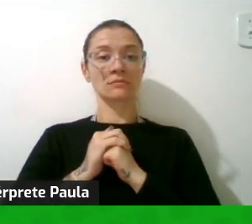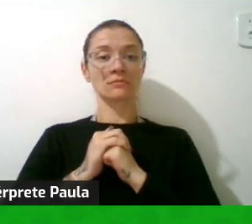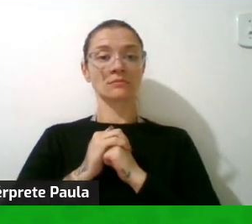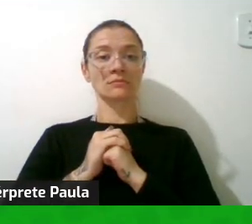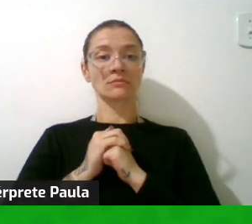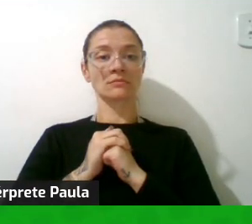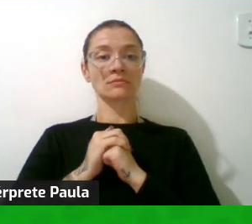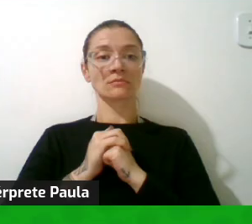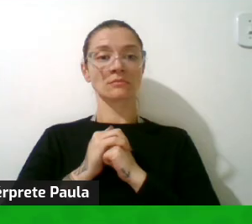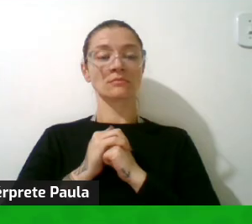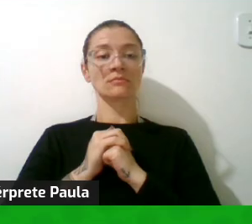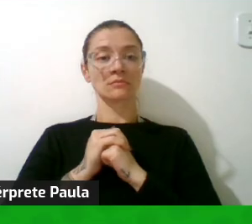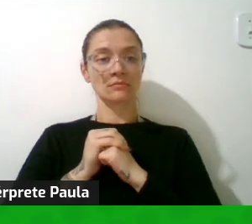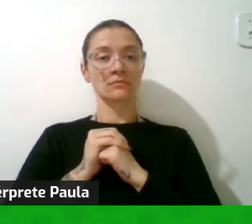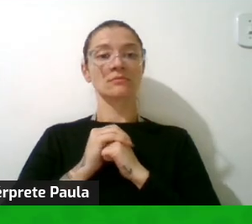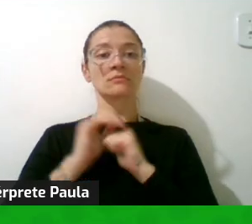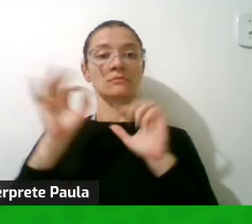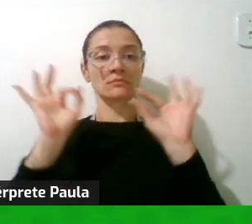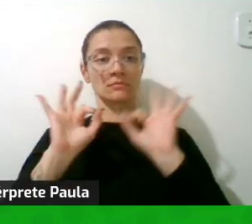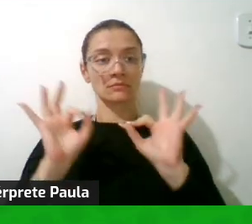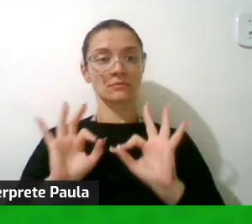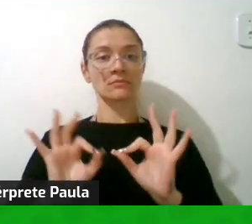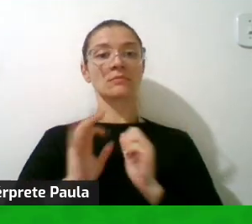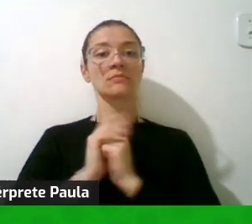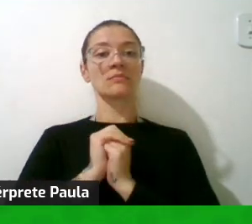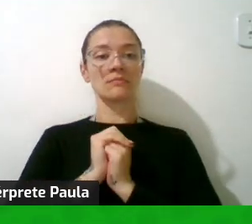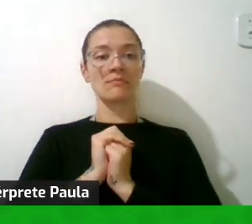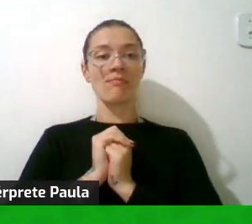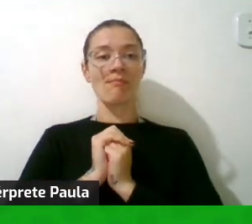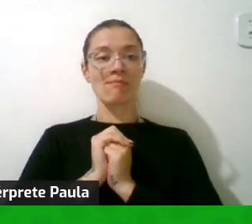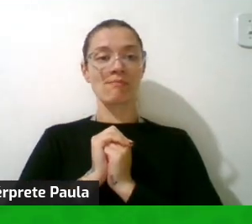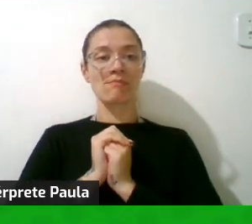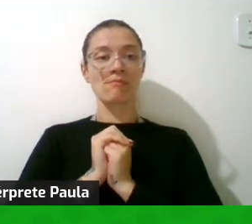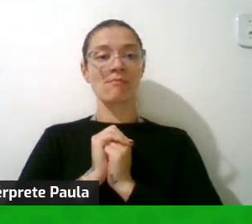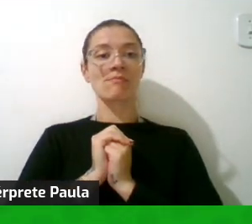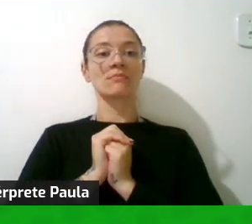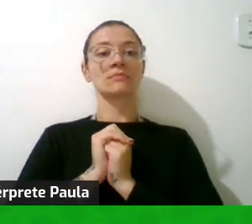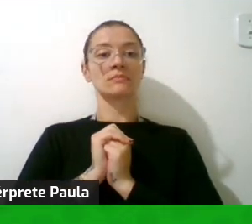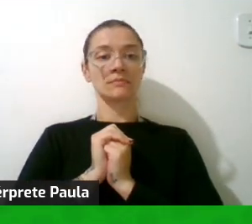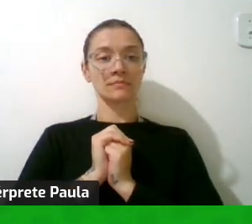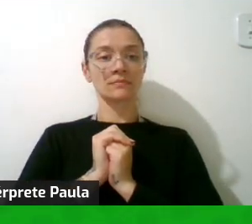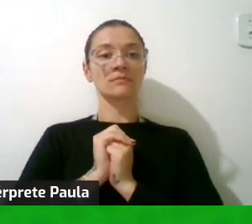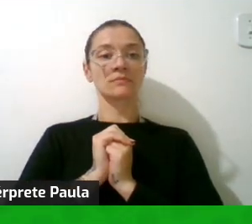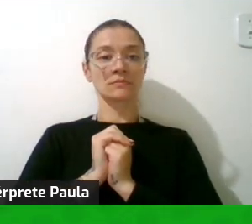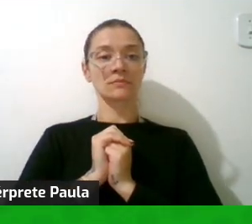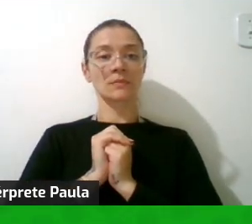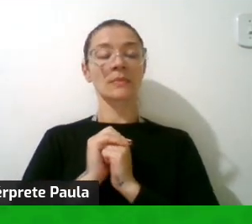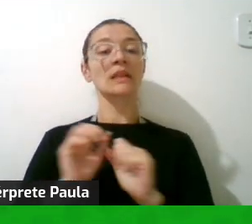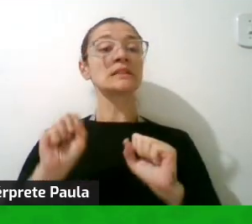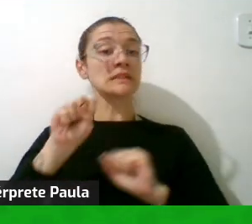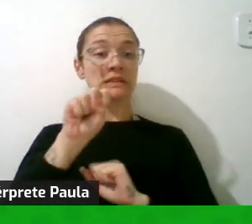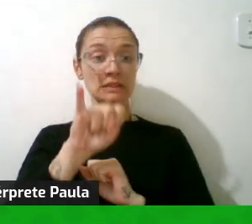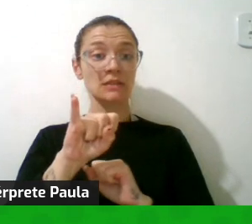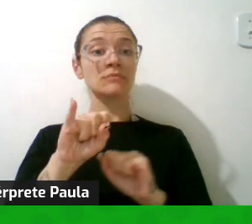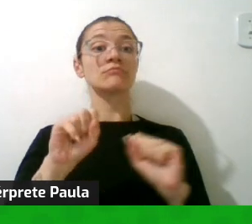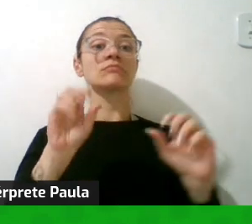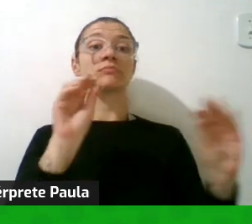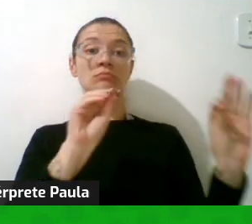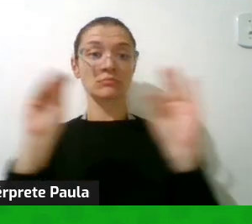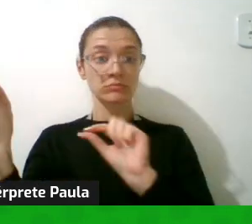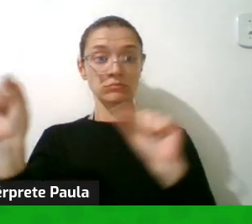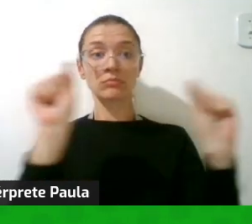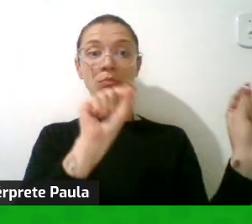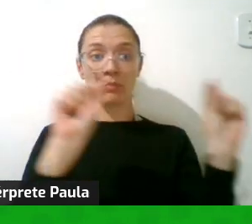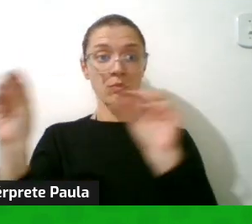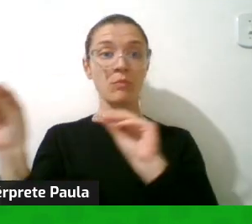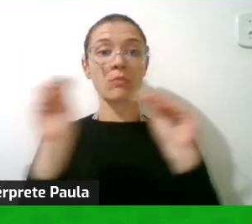as minhas receitas. Então, quando eu for dar o título, para ficar já organizado e bonitinho, eu vou mesclar as minhas células, como a gente viu a